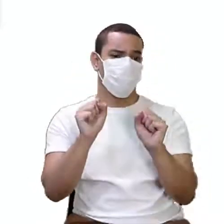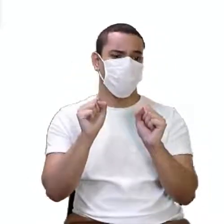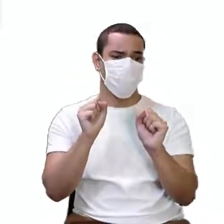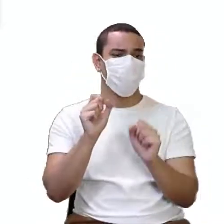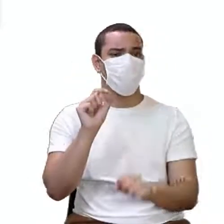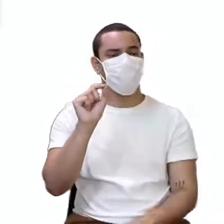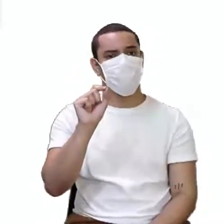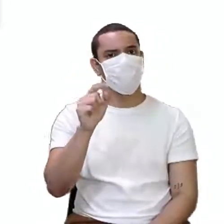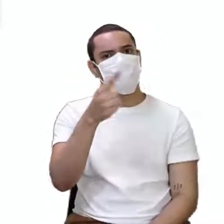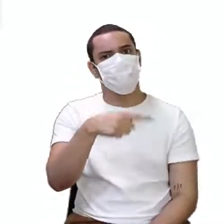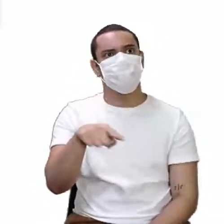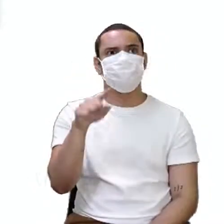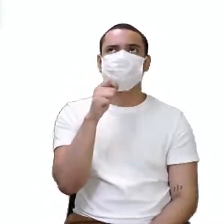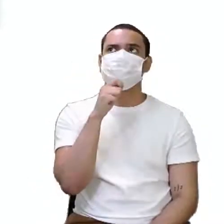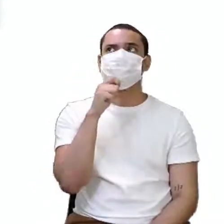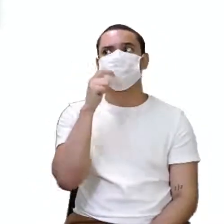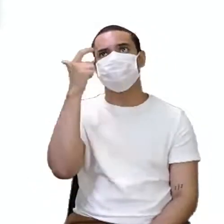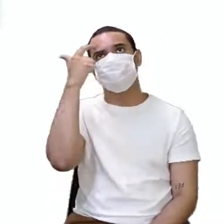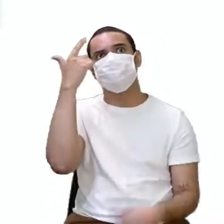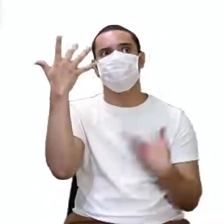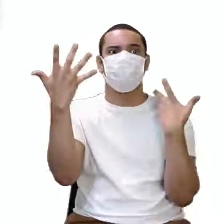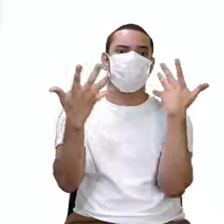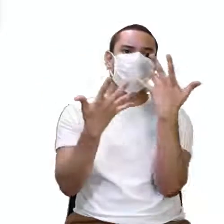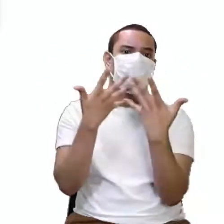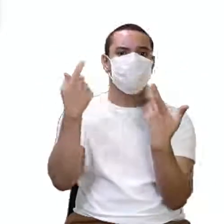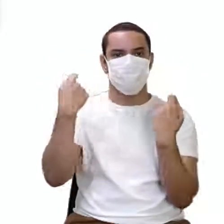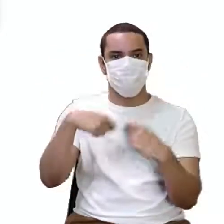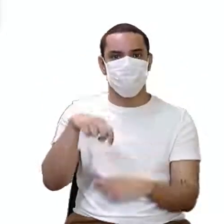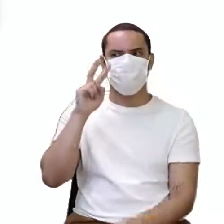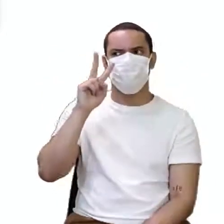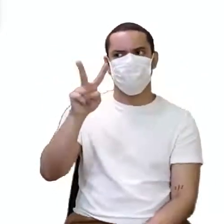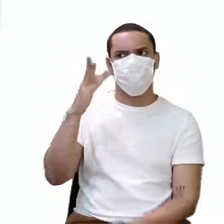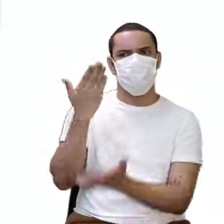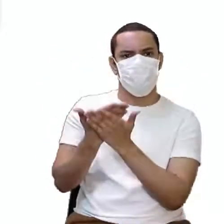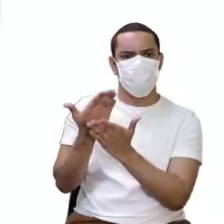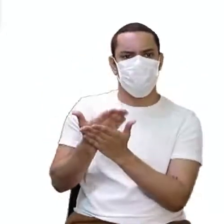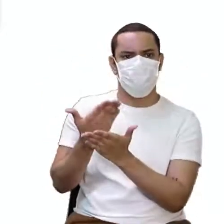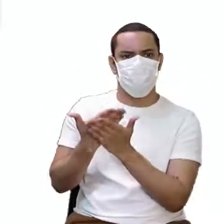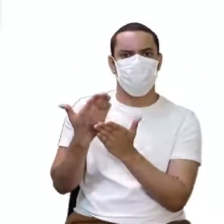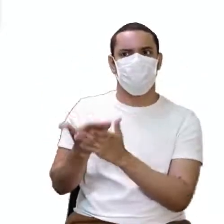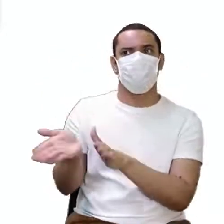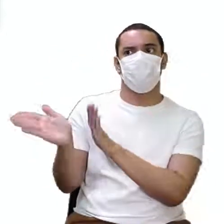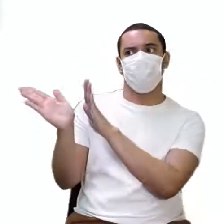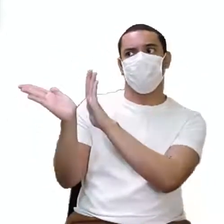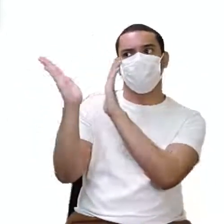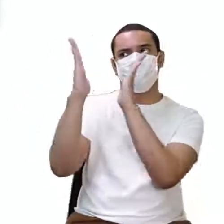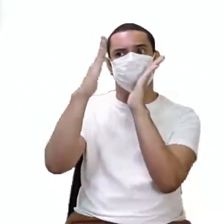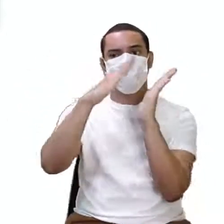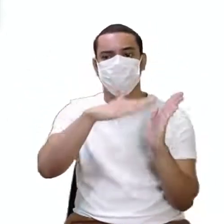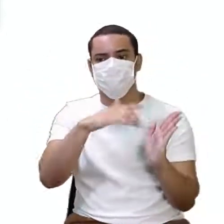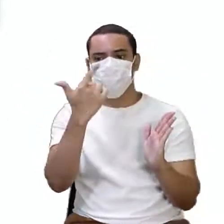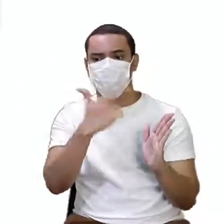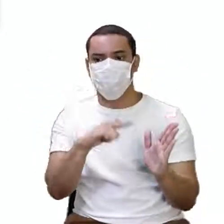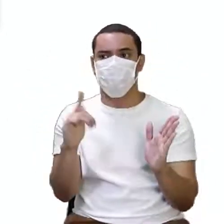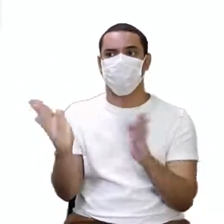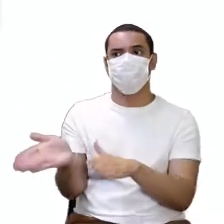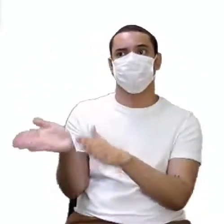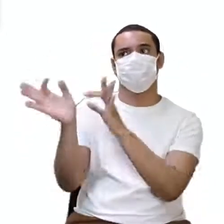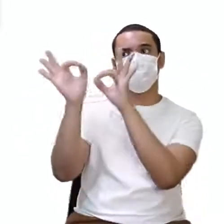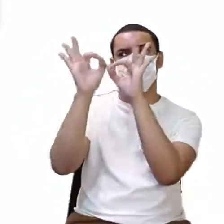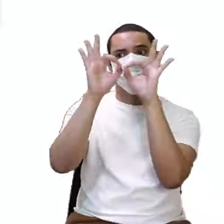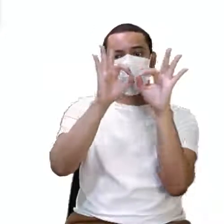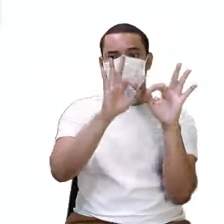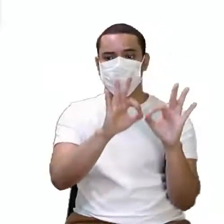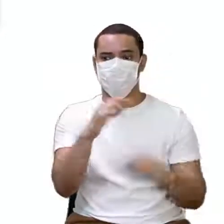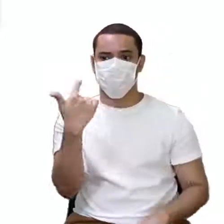que você fique ainda um pouco, você vai precisar rever essa aula mais vezes, tá bom? Devido a essa grande quantidade